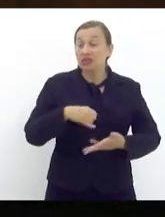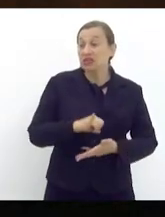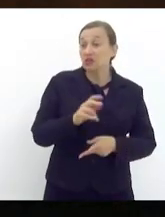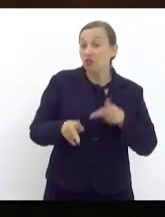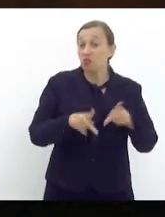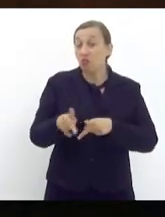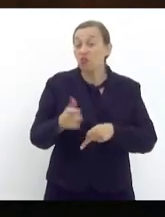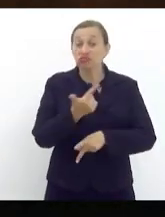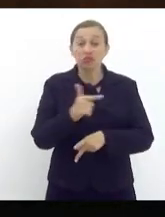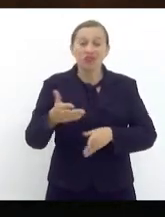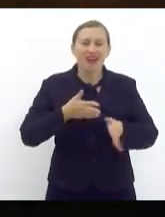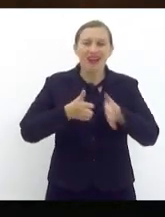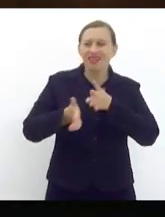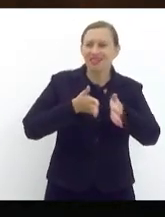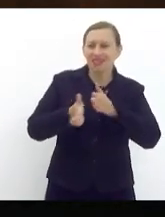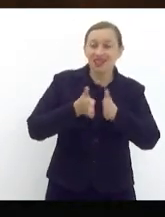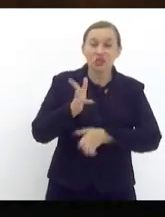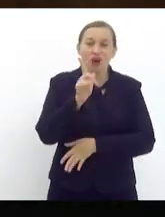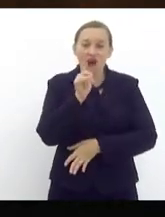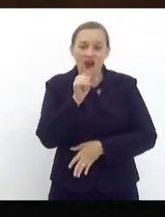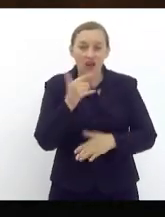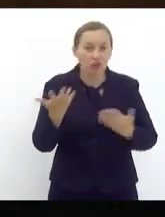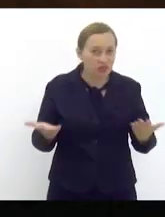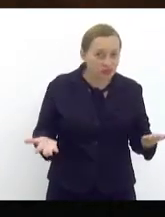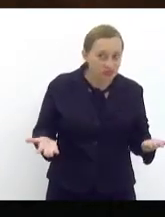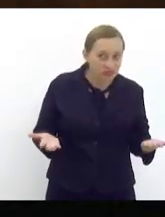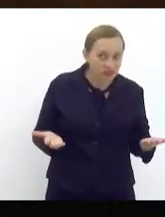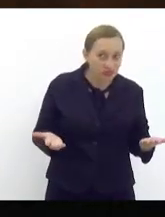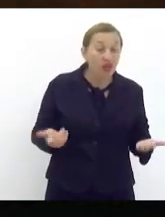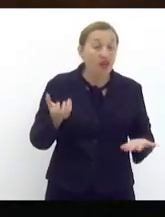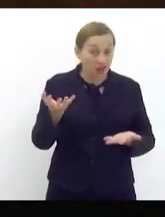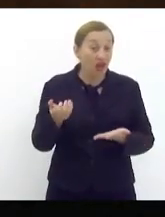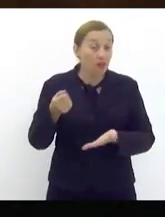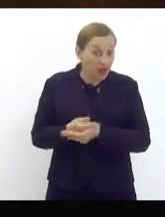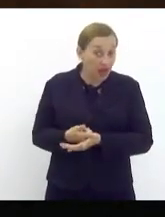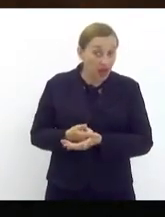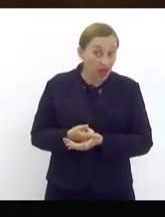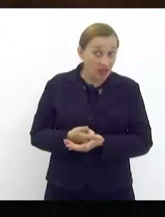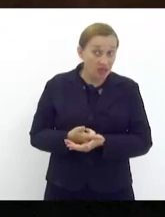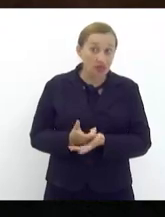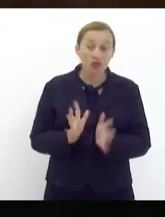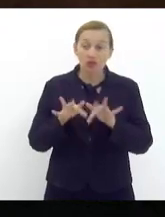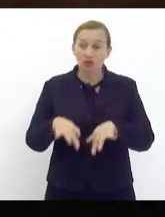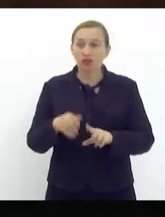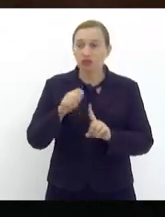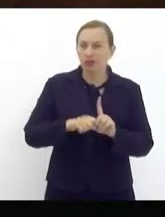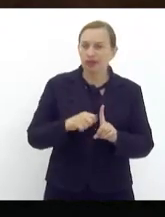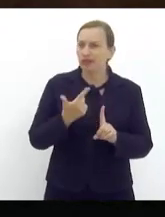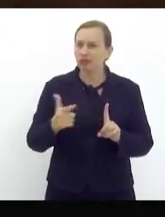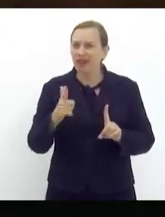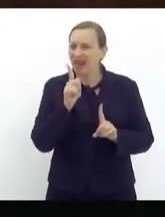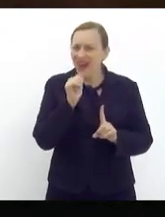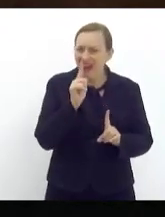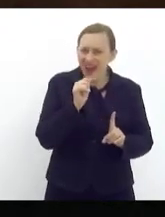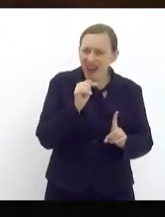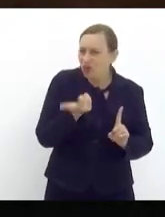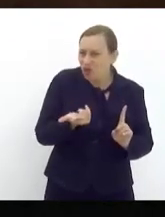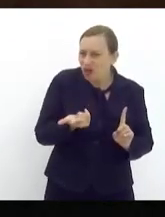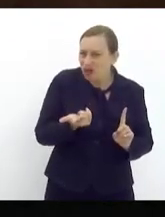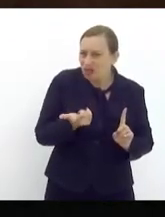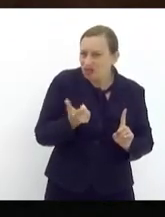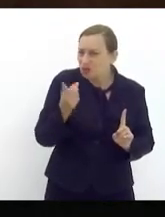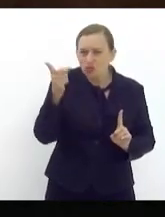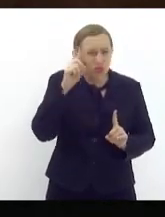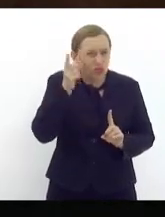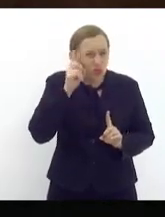povo não tem acesso à água. Quer pagar, mas no final do mês não tem a água, não tem a água no dia